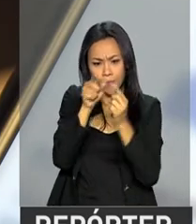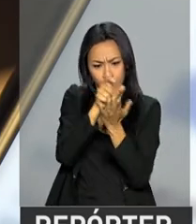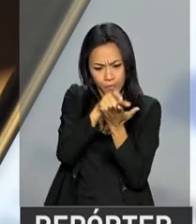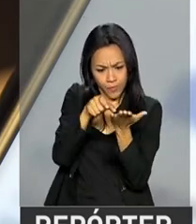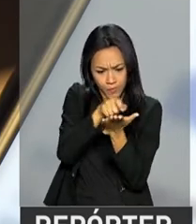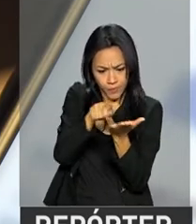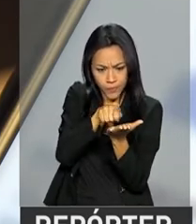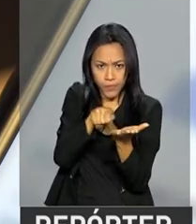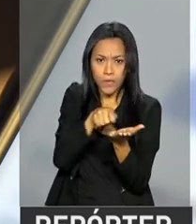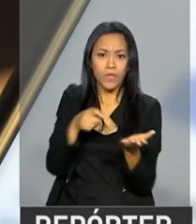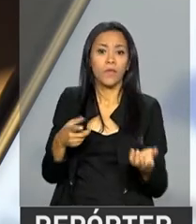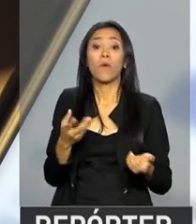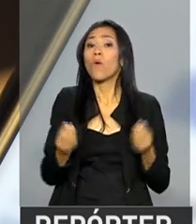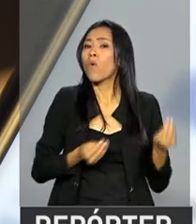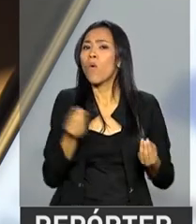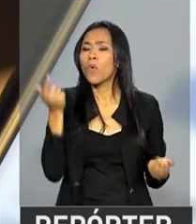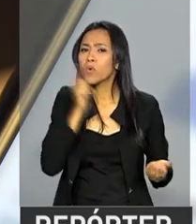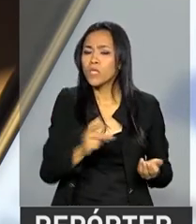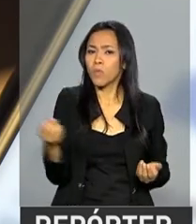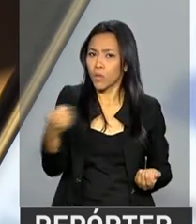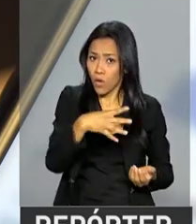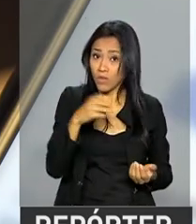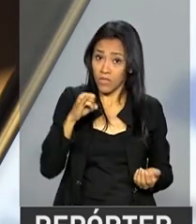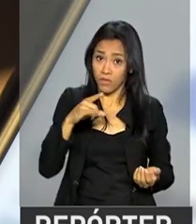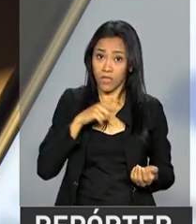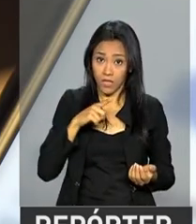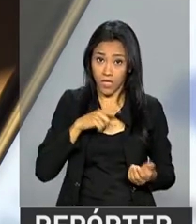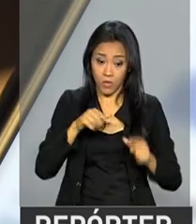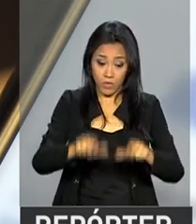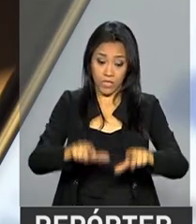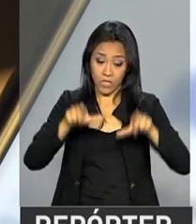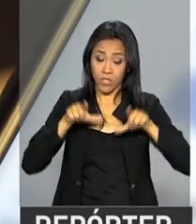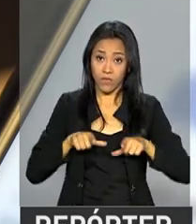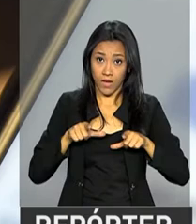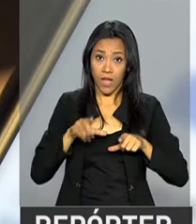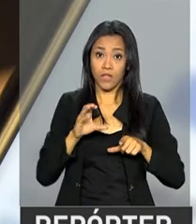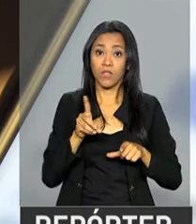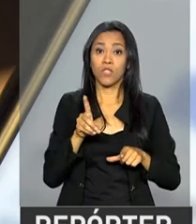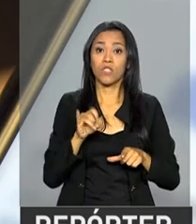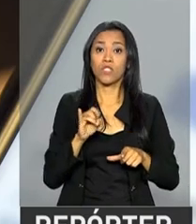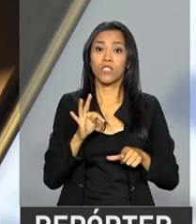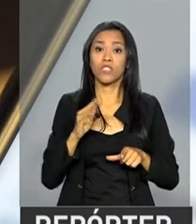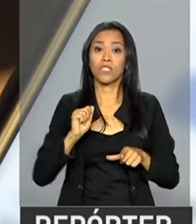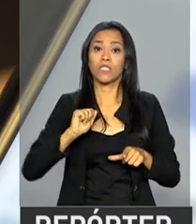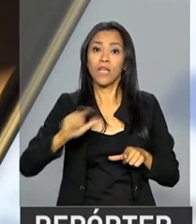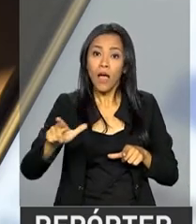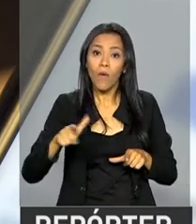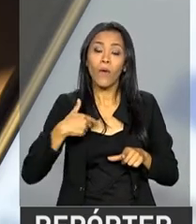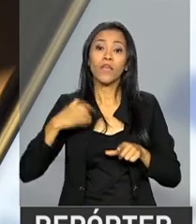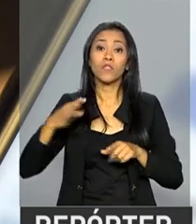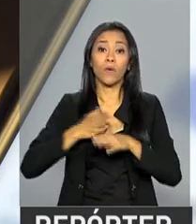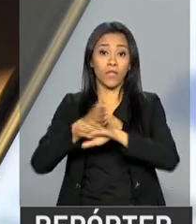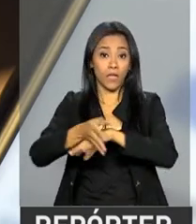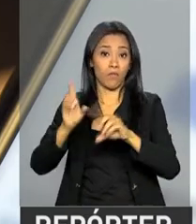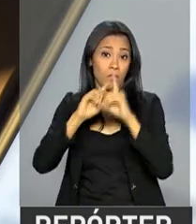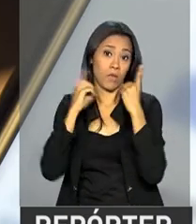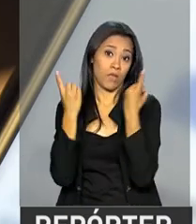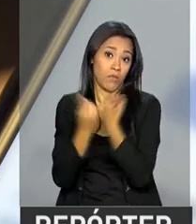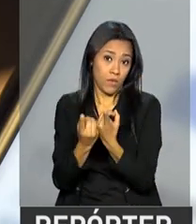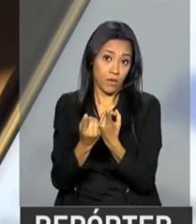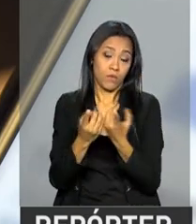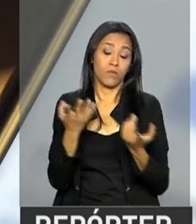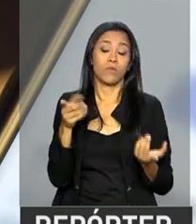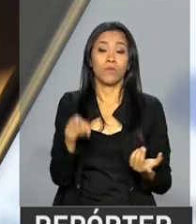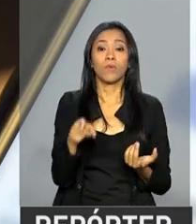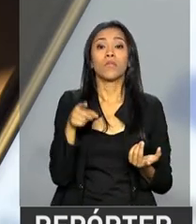cnh se você tiver um certificado digital basta acessar o site do denatran e fazer o cadastro se não tiver